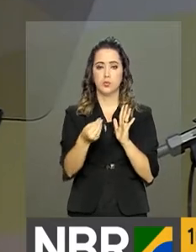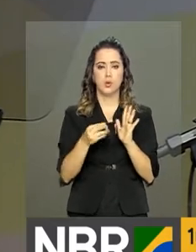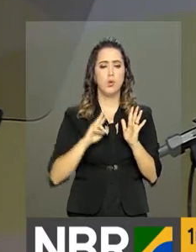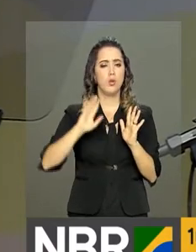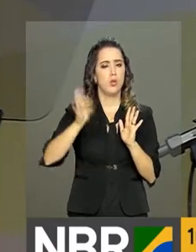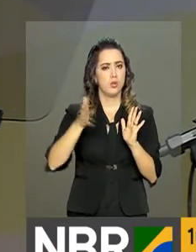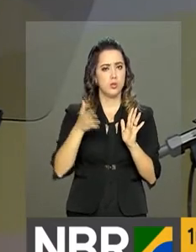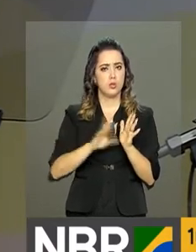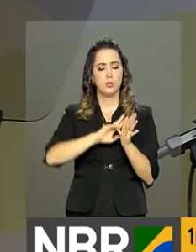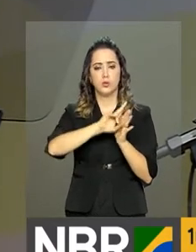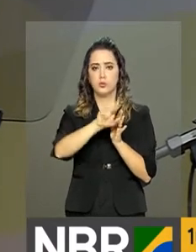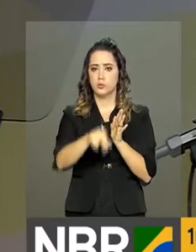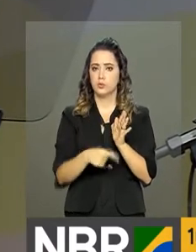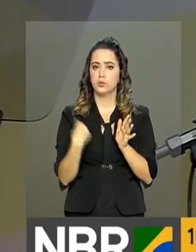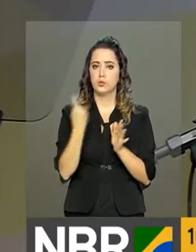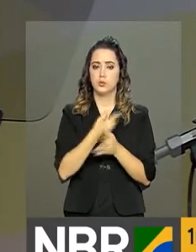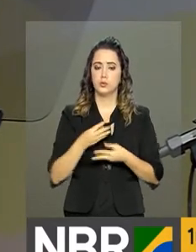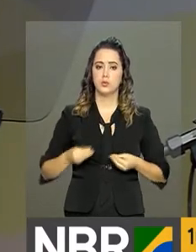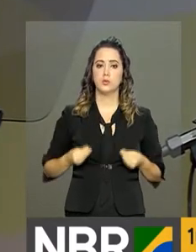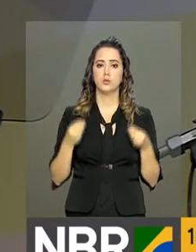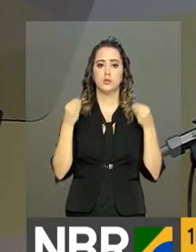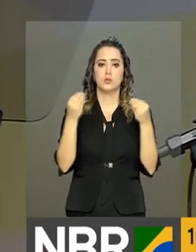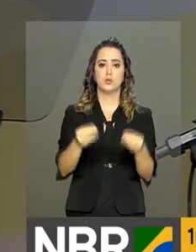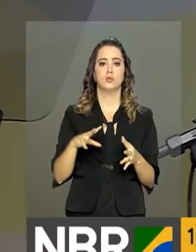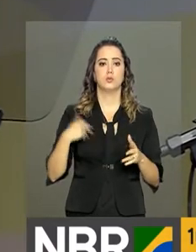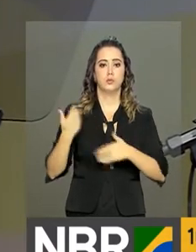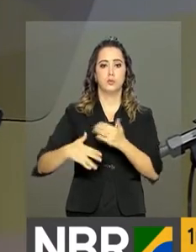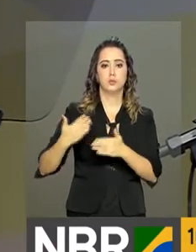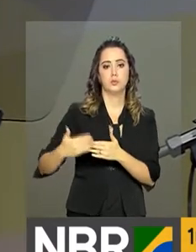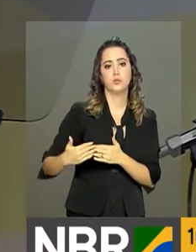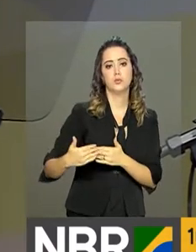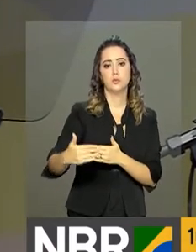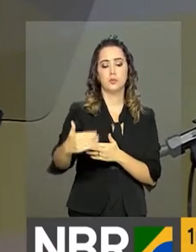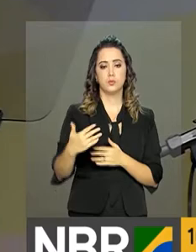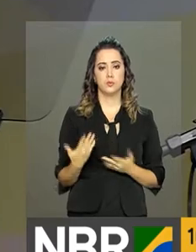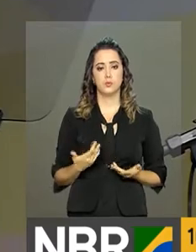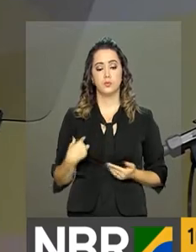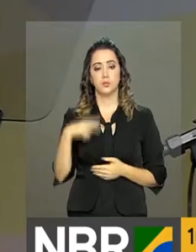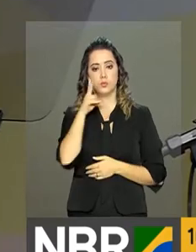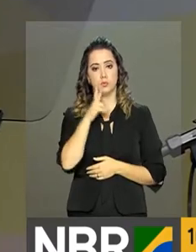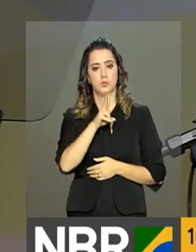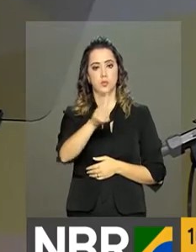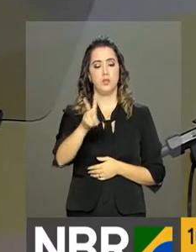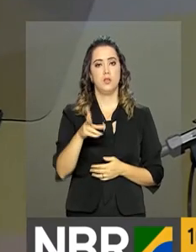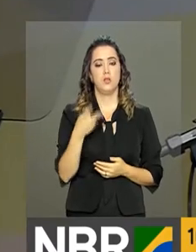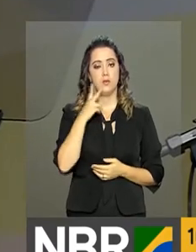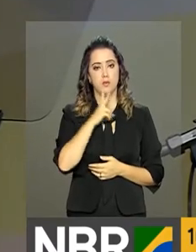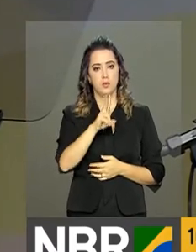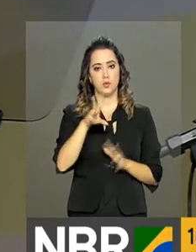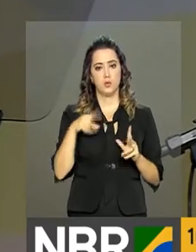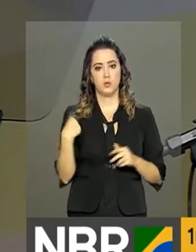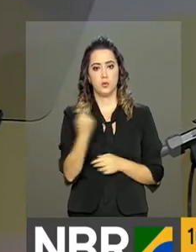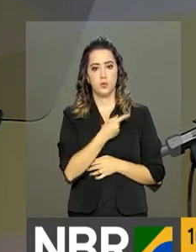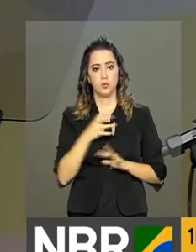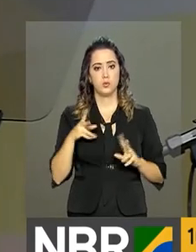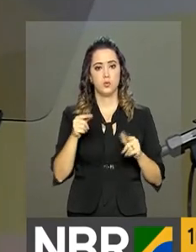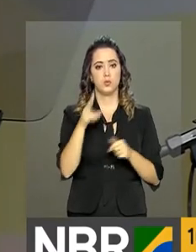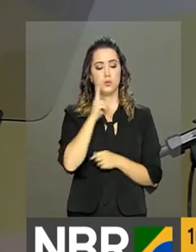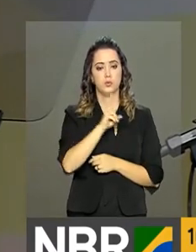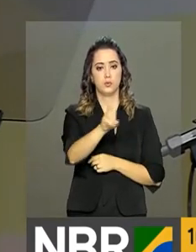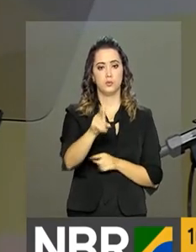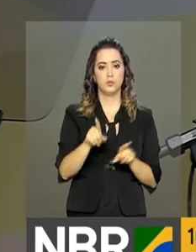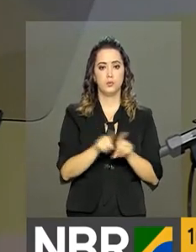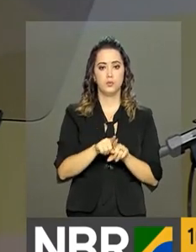e milhares de títulos que nós entregamos ao longo desse período. E eu vejo, pude verificar, nós todos pudemos verificar, não é?